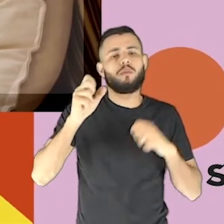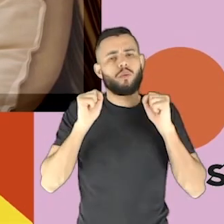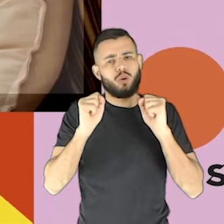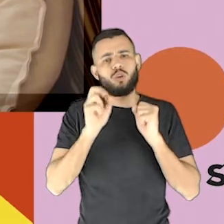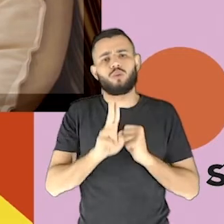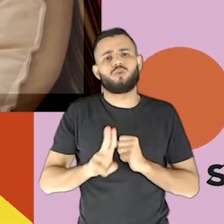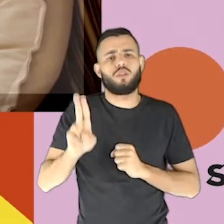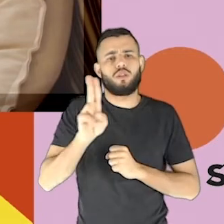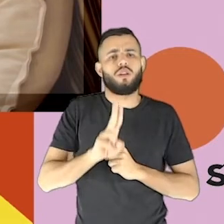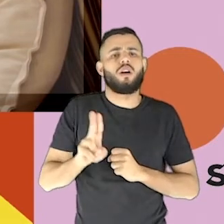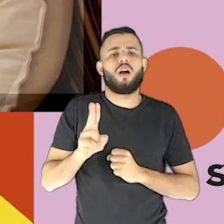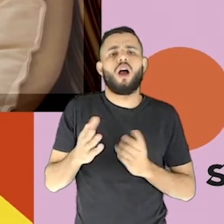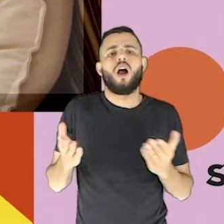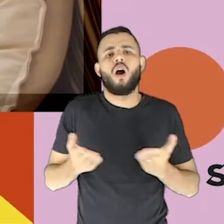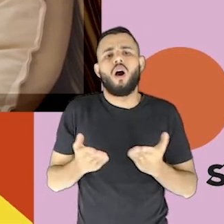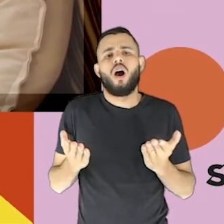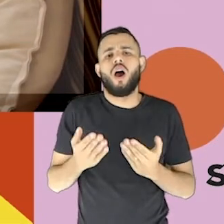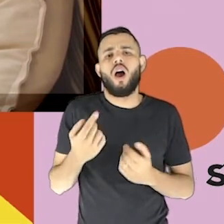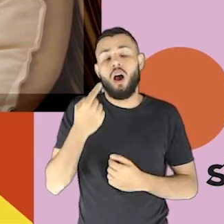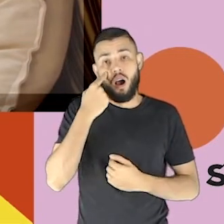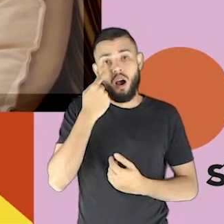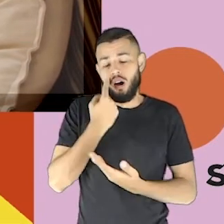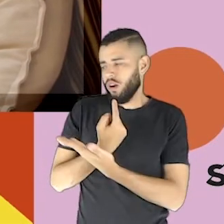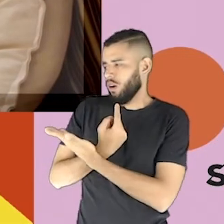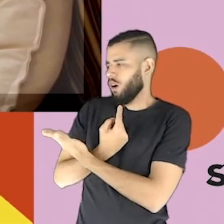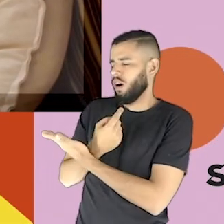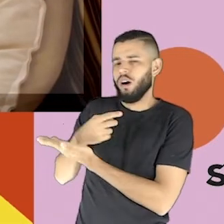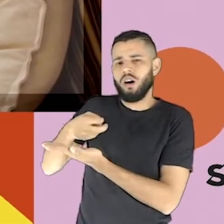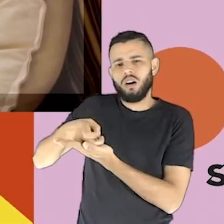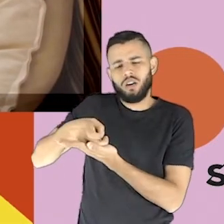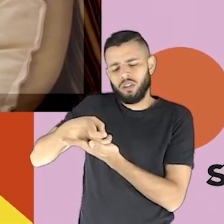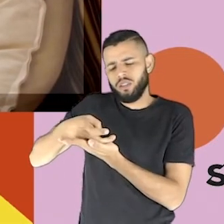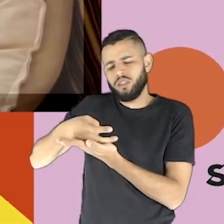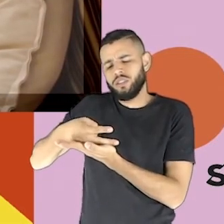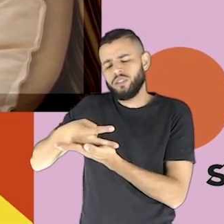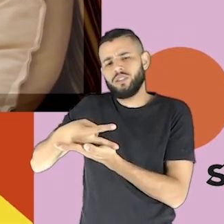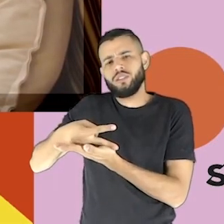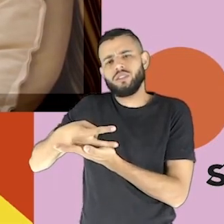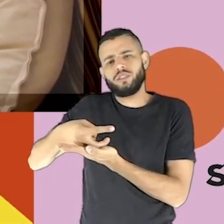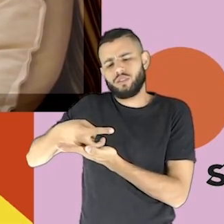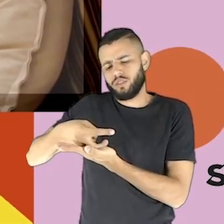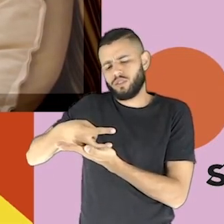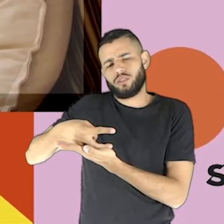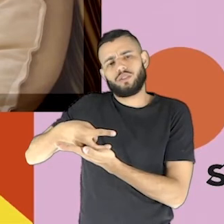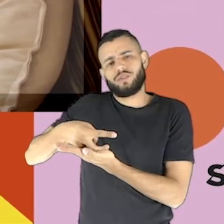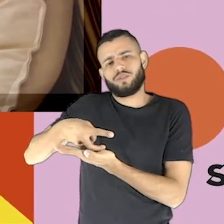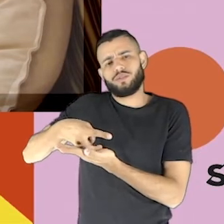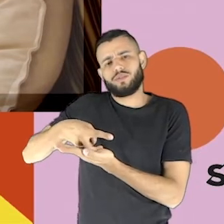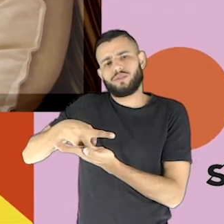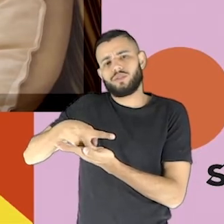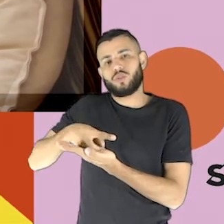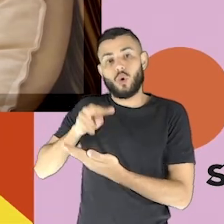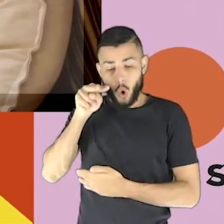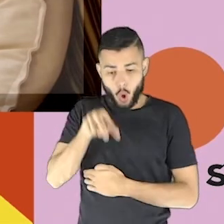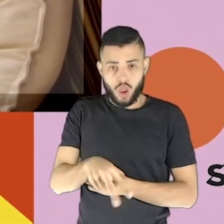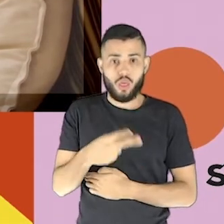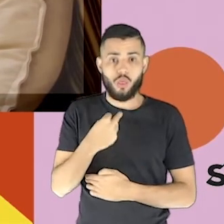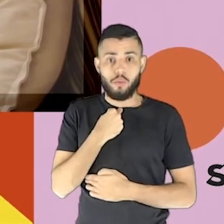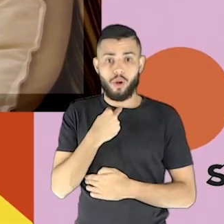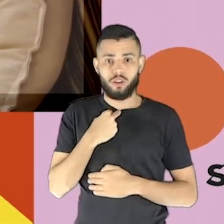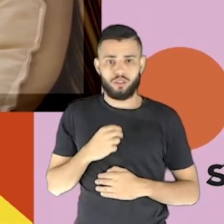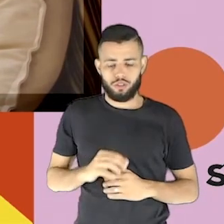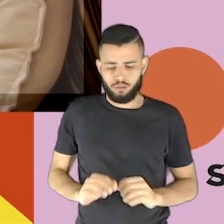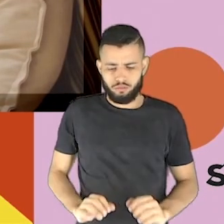Vou estender a perna direita lá atrás. Gira o quadril na direção do chão. E continue olhando para o chão. Não deixa afundar. Abra